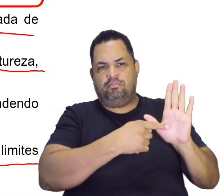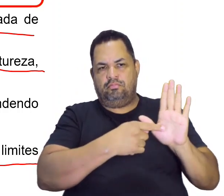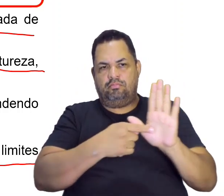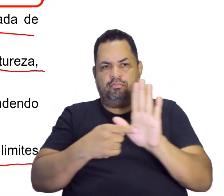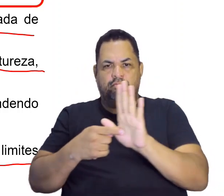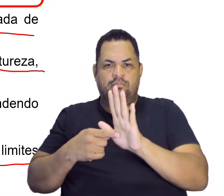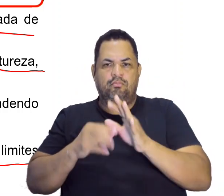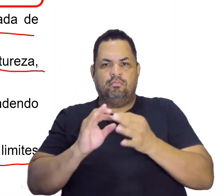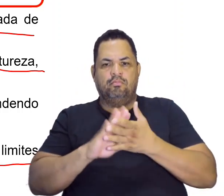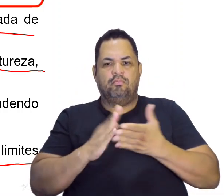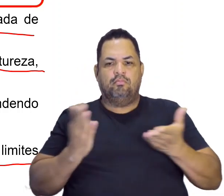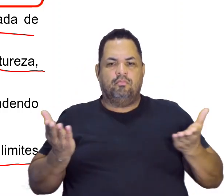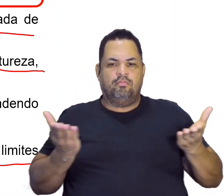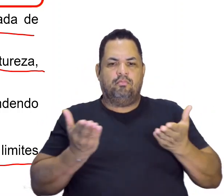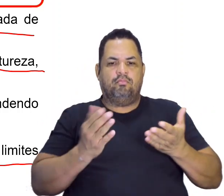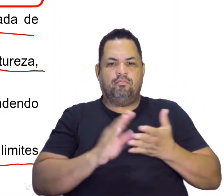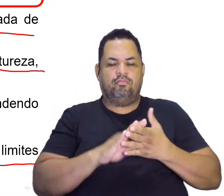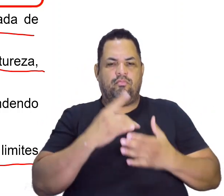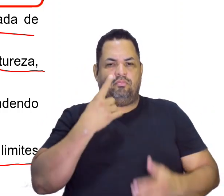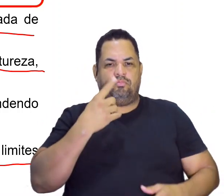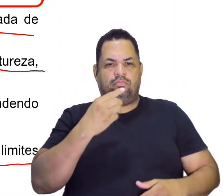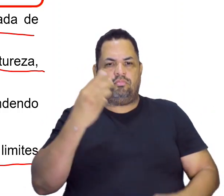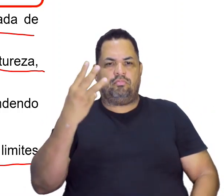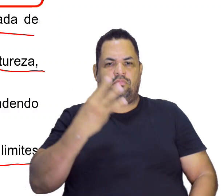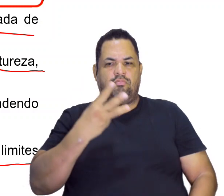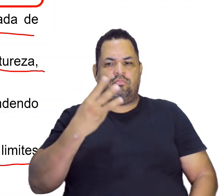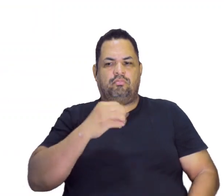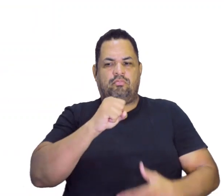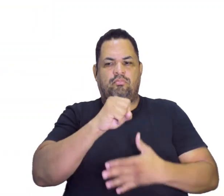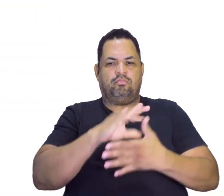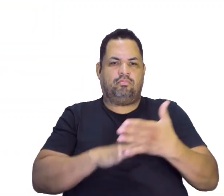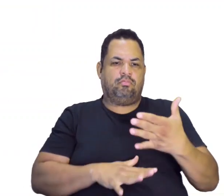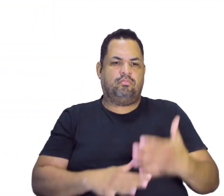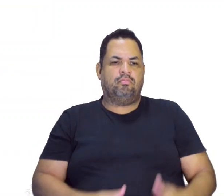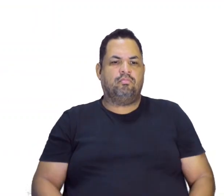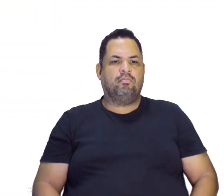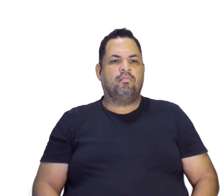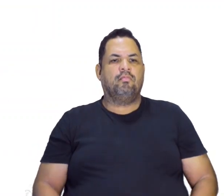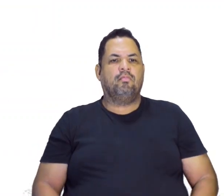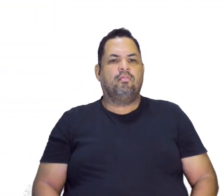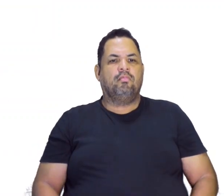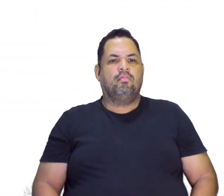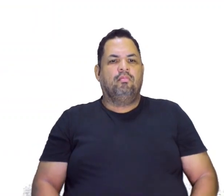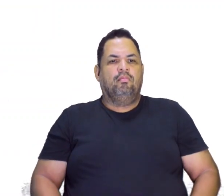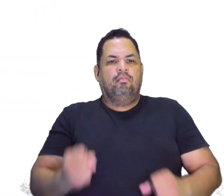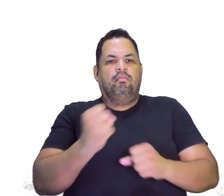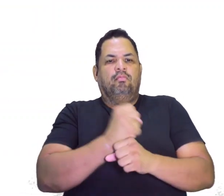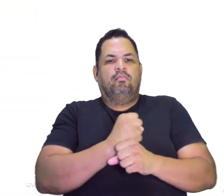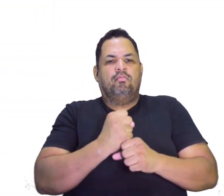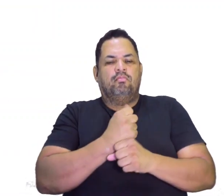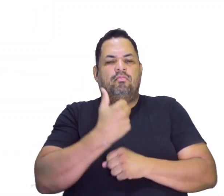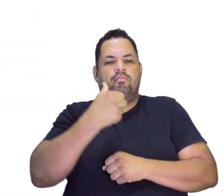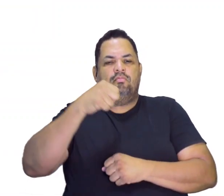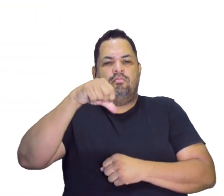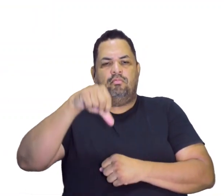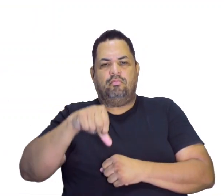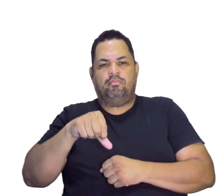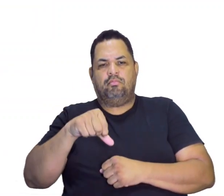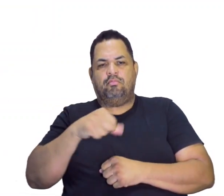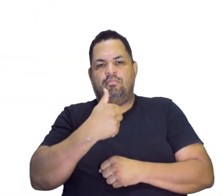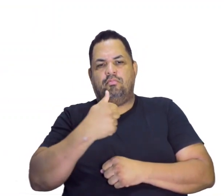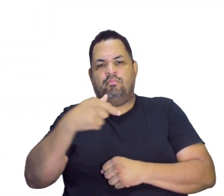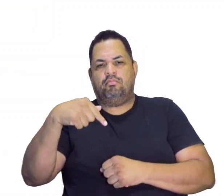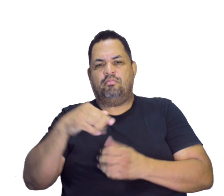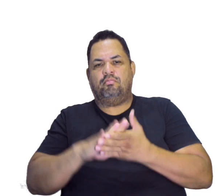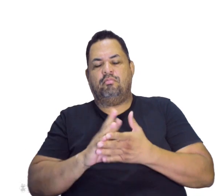exposição. E agora nós vamos ver aqui a terceira questão. Em 1917,